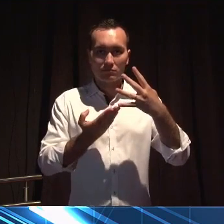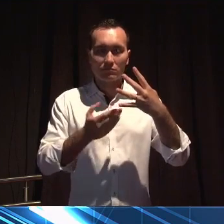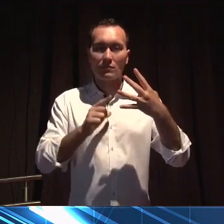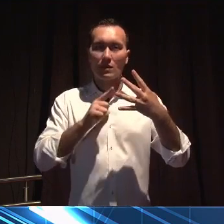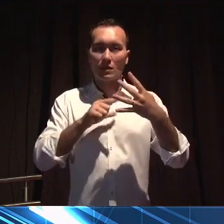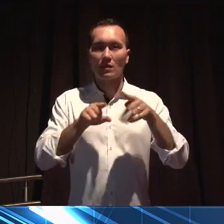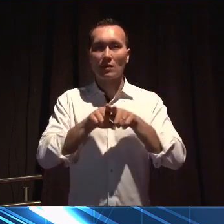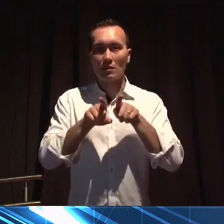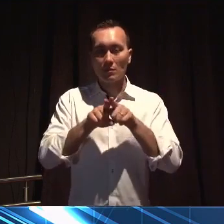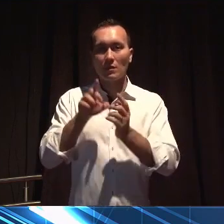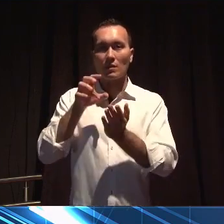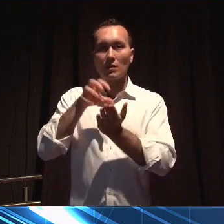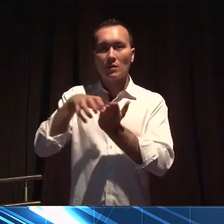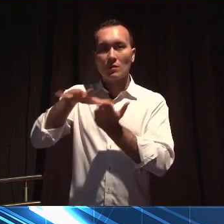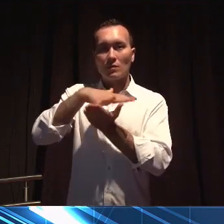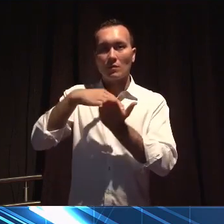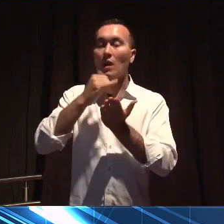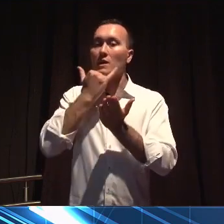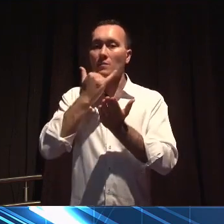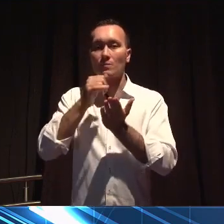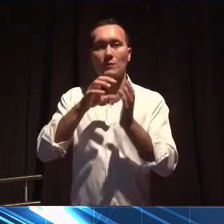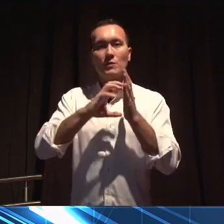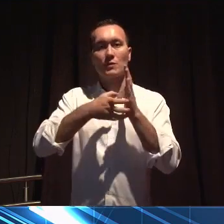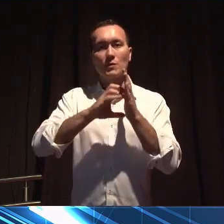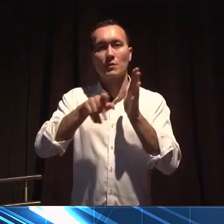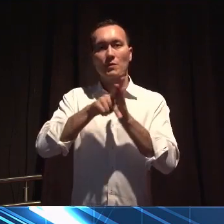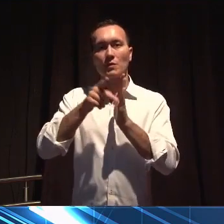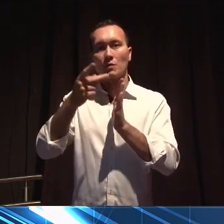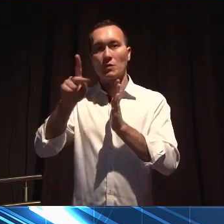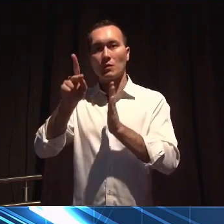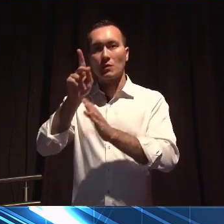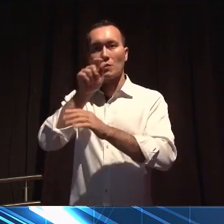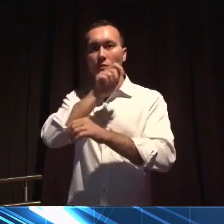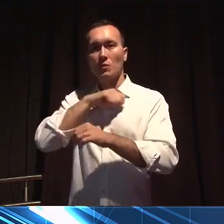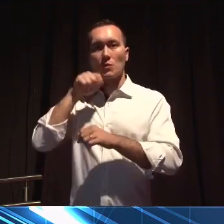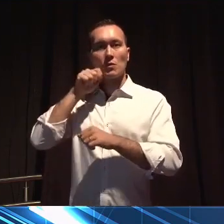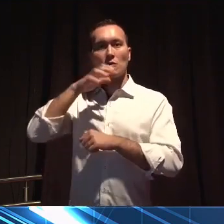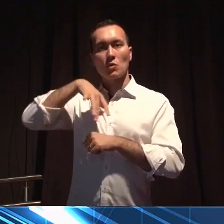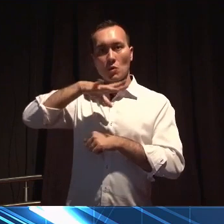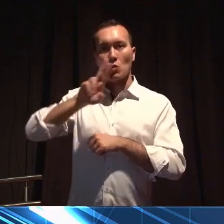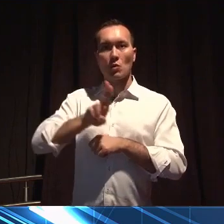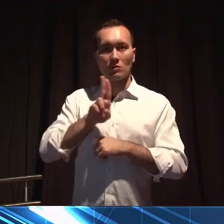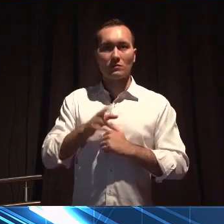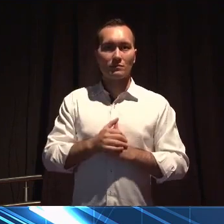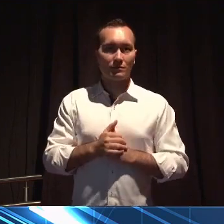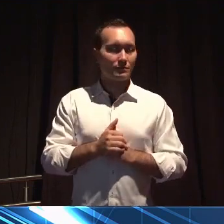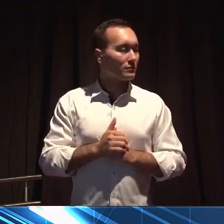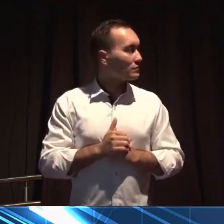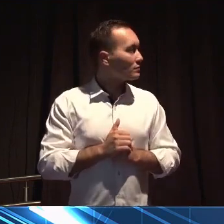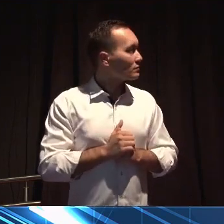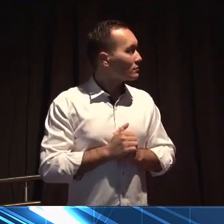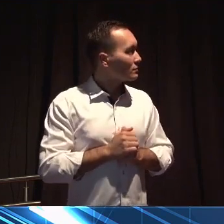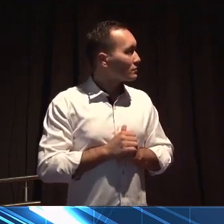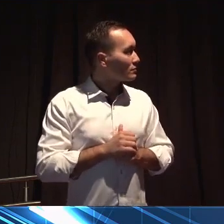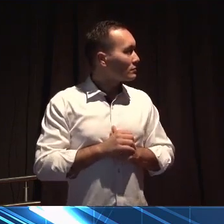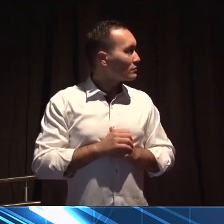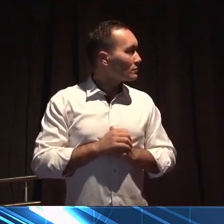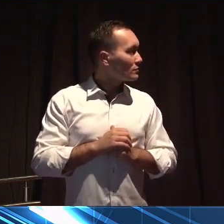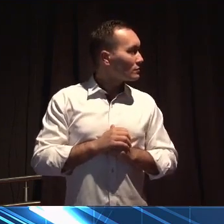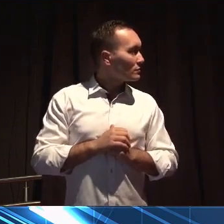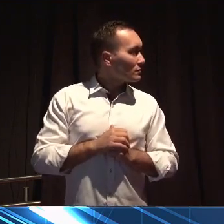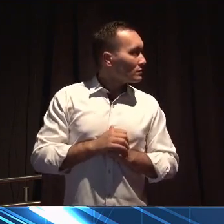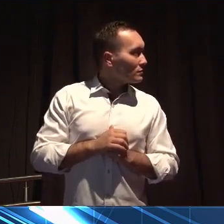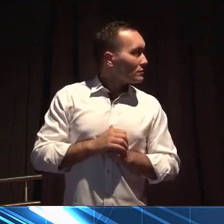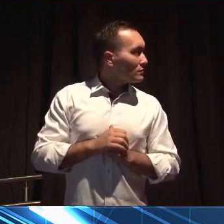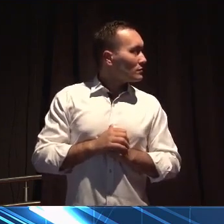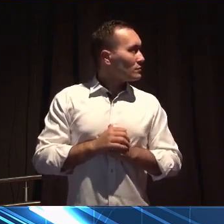coisa. E tudo orquestrado ali, basicamente, por um SQS. Então, o Node aqui, ele é um orquestrador, né? A gente não tem nada de mágico aqui. No CLI